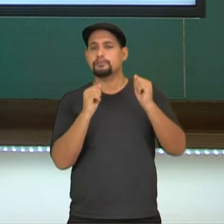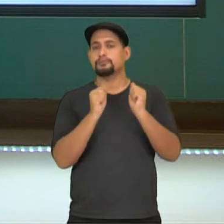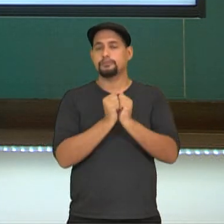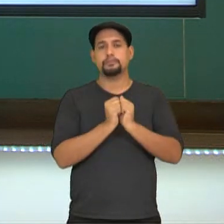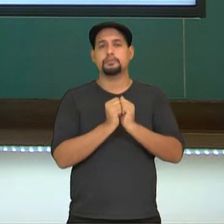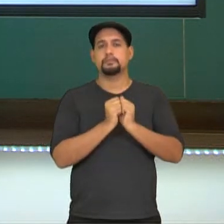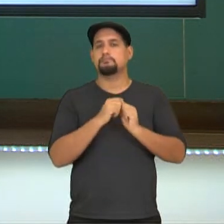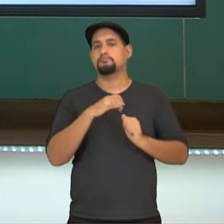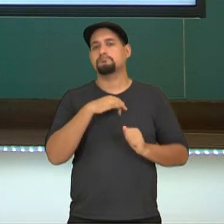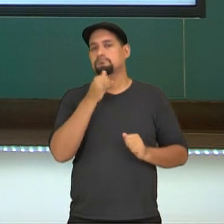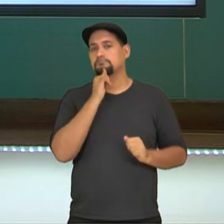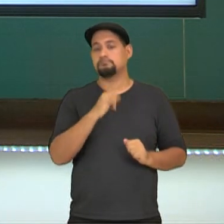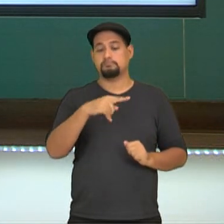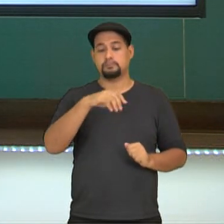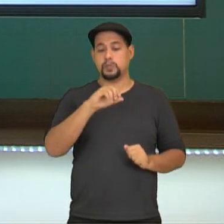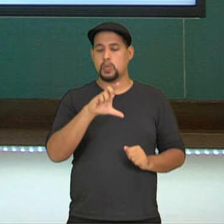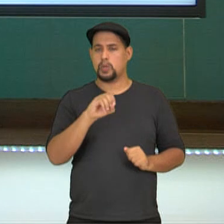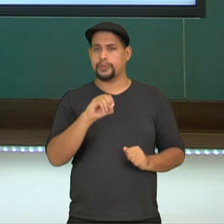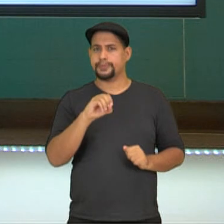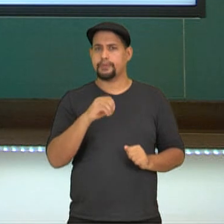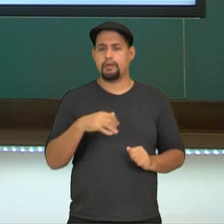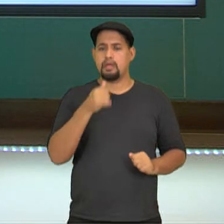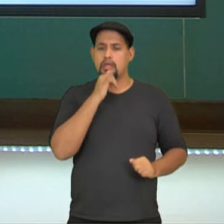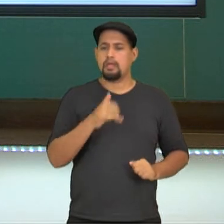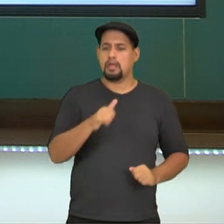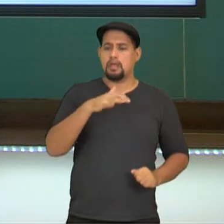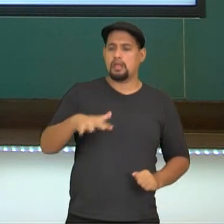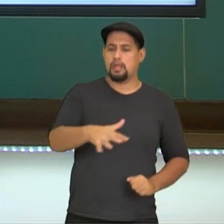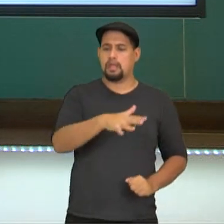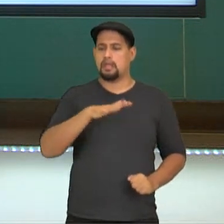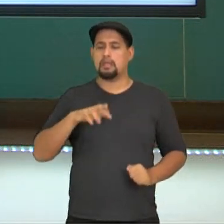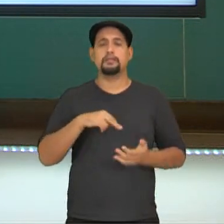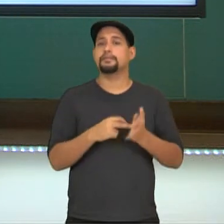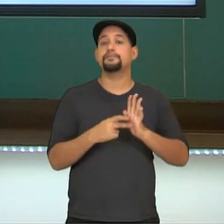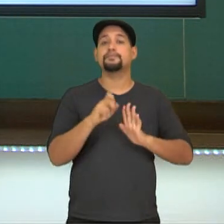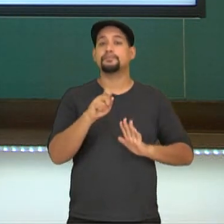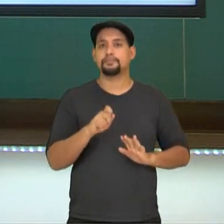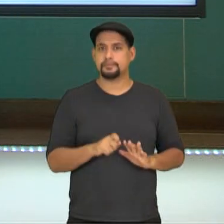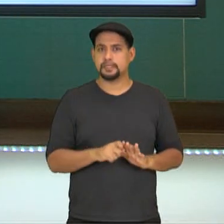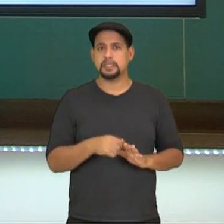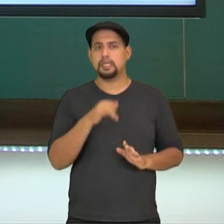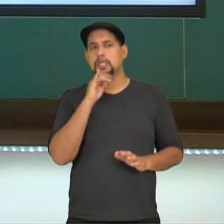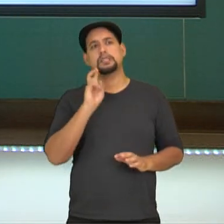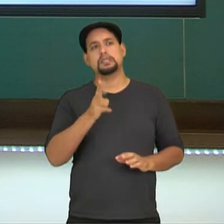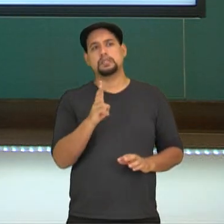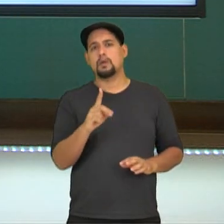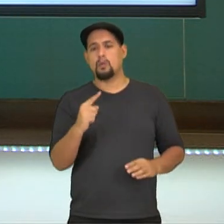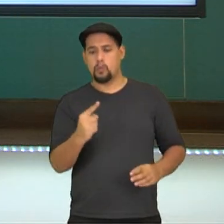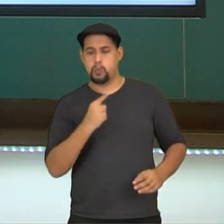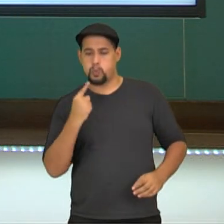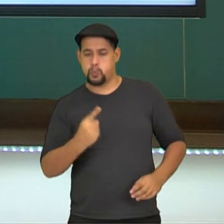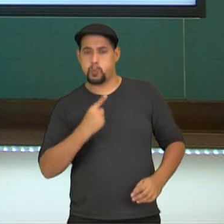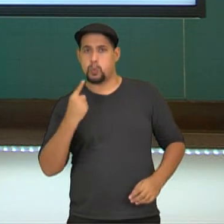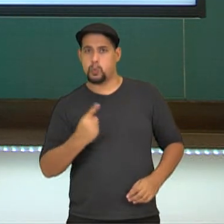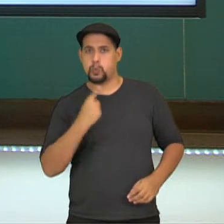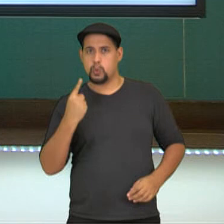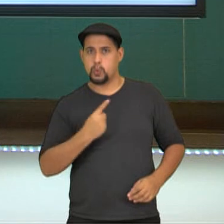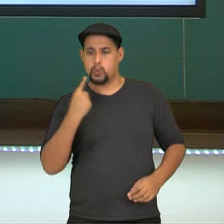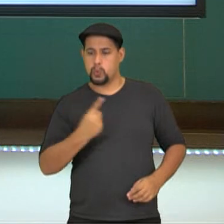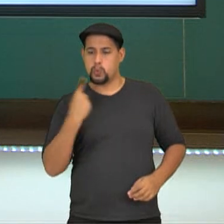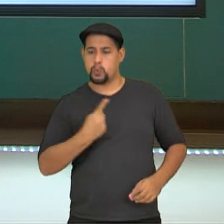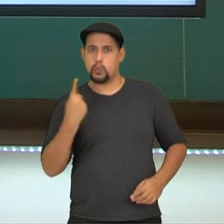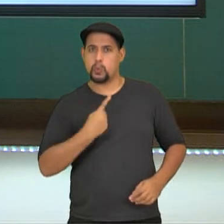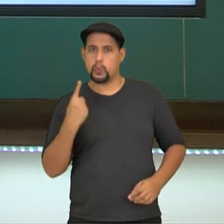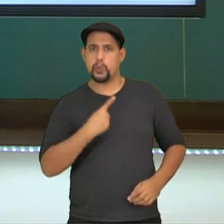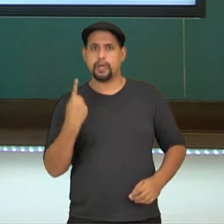seus polos dentro de um campo elétrico, a tendência é essas moléculas girarem e entrarem em estabilidade.